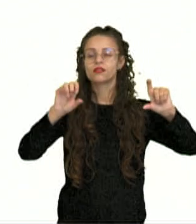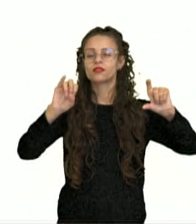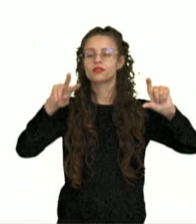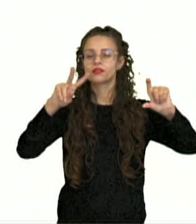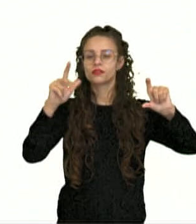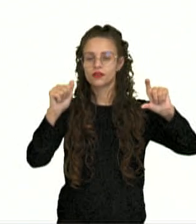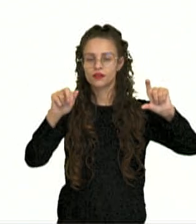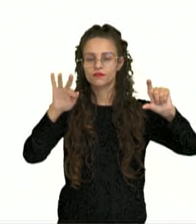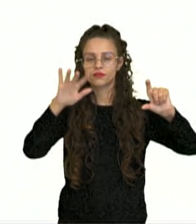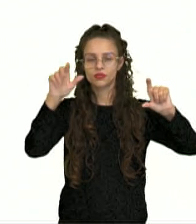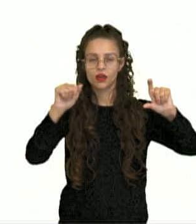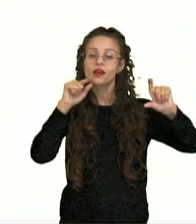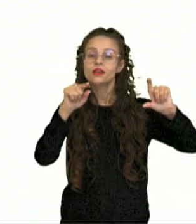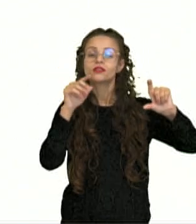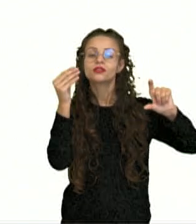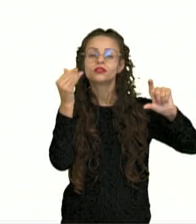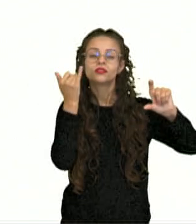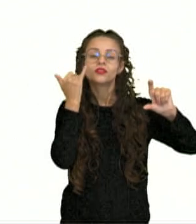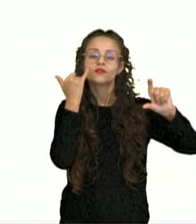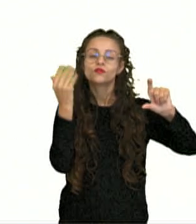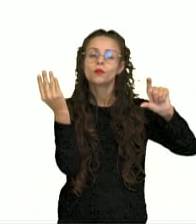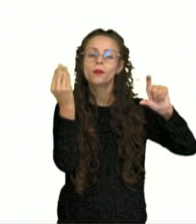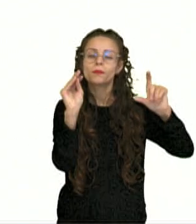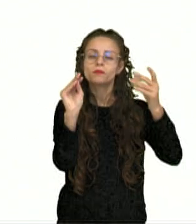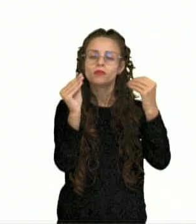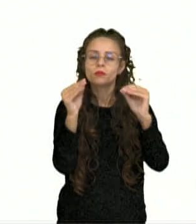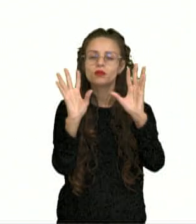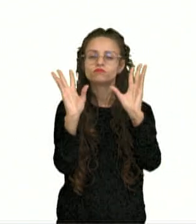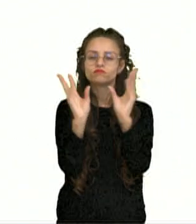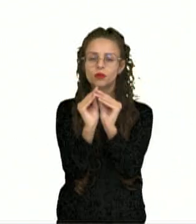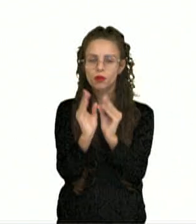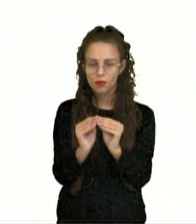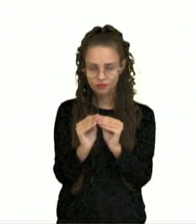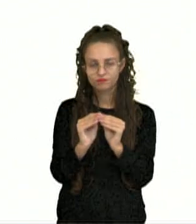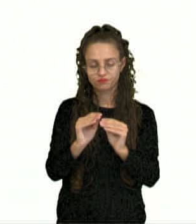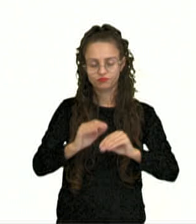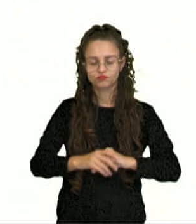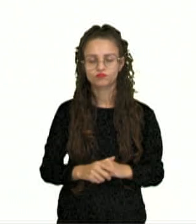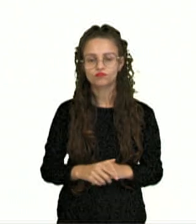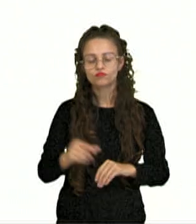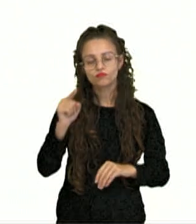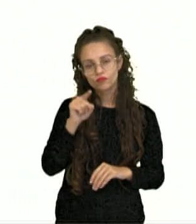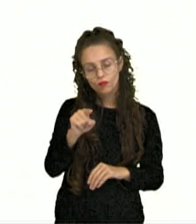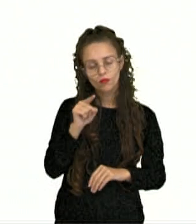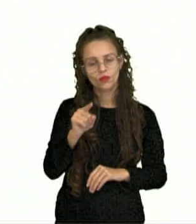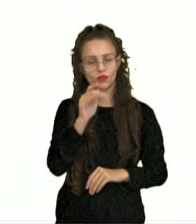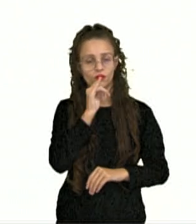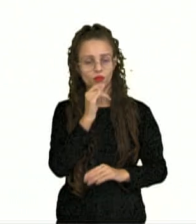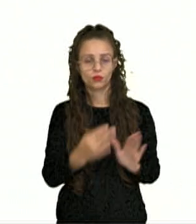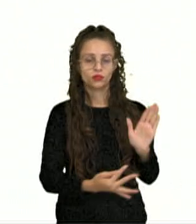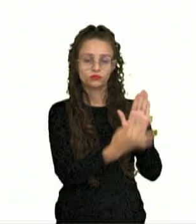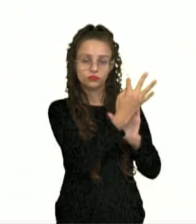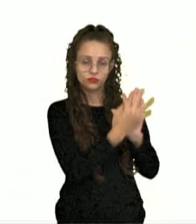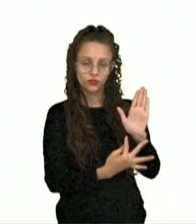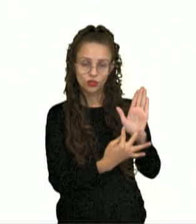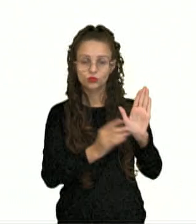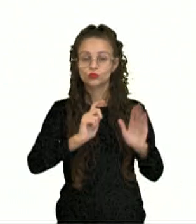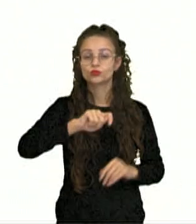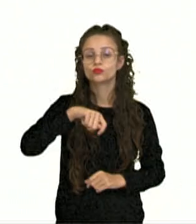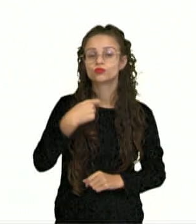Informações resumidas sobre o que será tema no texto. Nesse caso, o texto será sobre